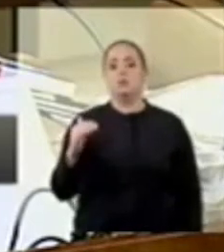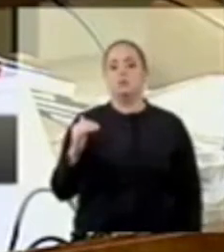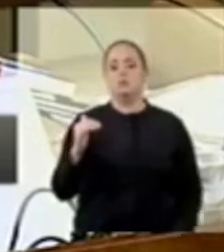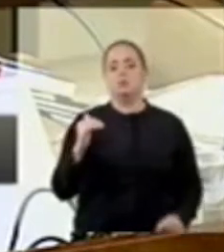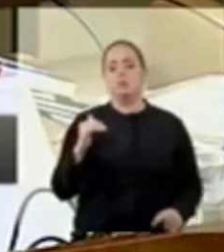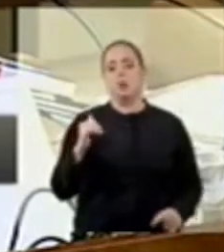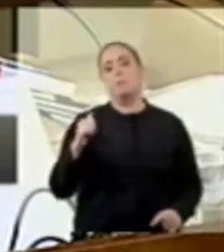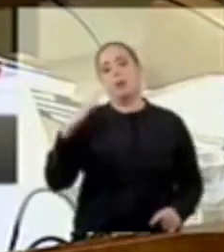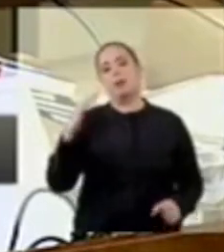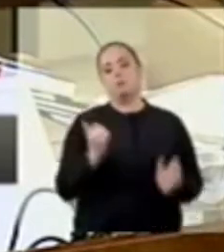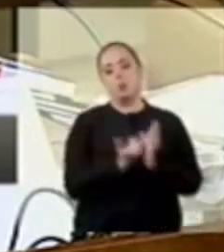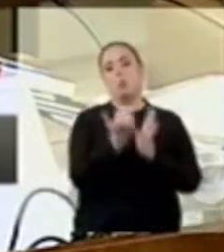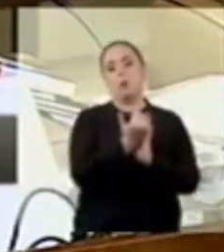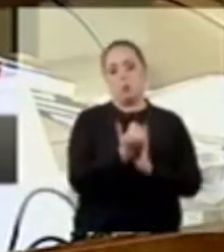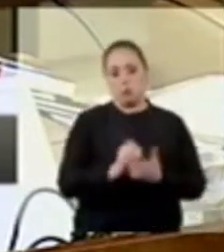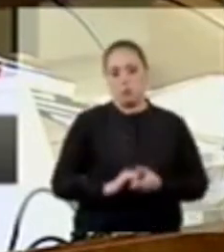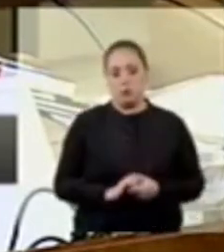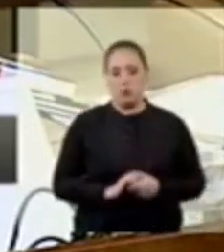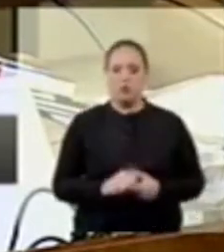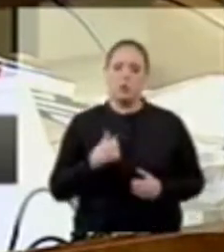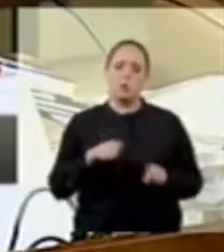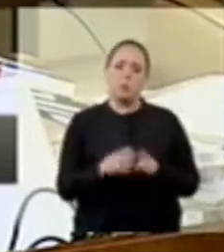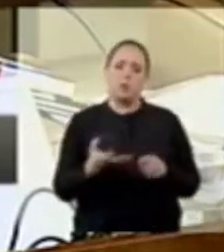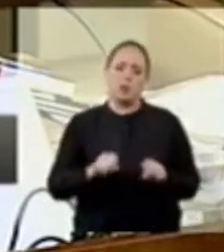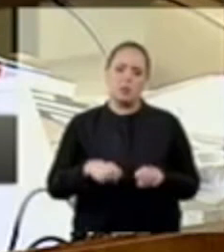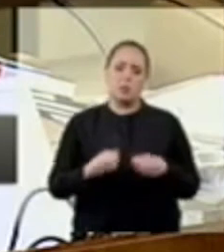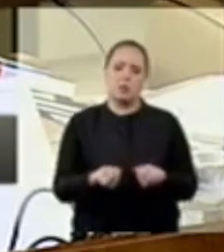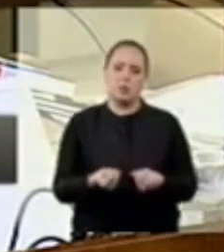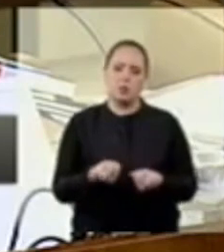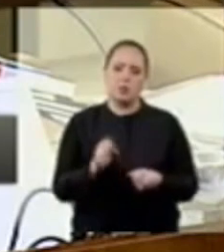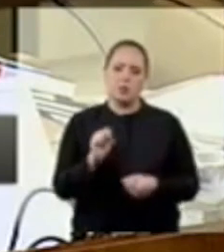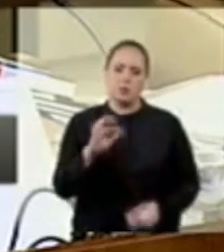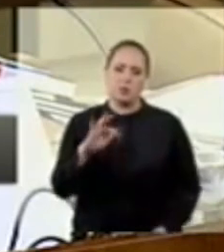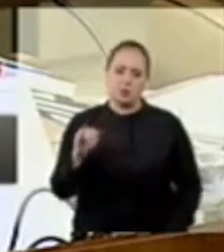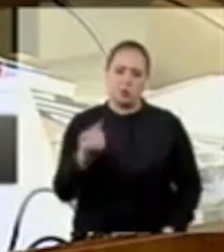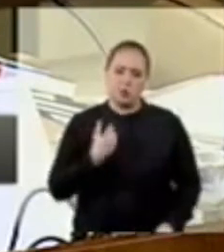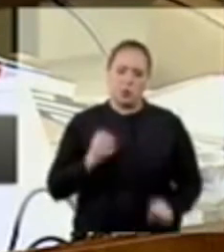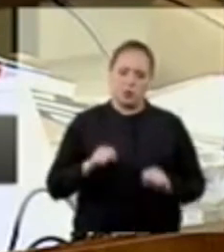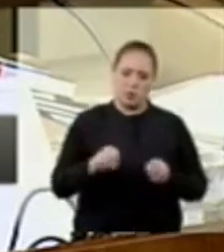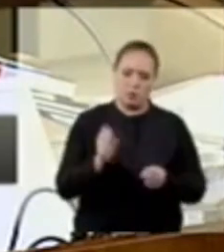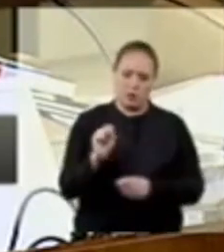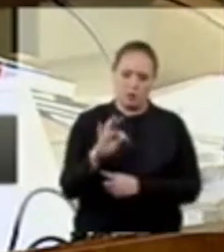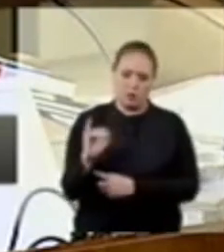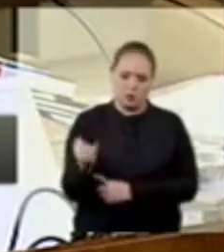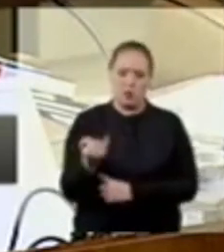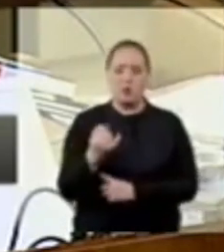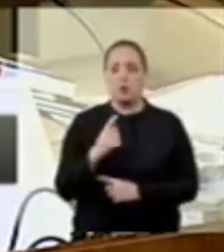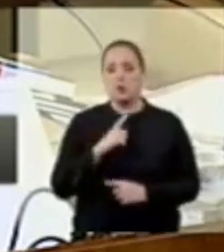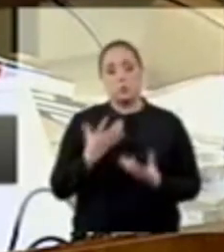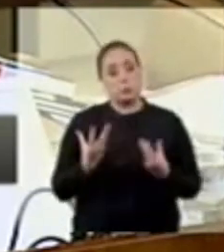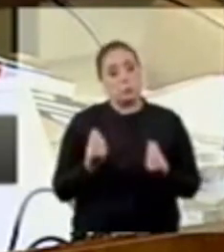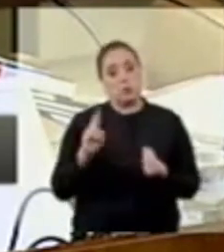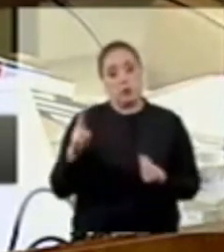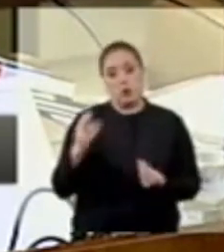a isso que eu estou escrevendo aqui aliás eu queria fazer uma defesa objetiva do superior tribunal de justiça há muitos habeas